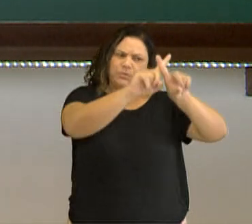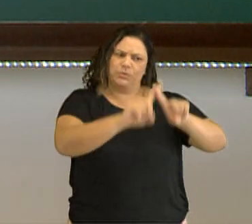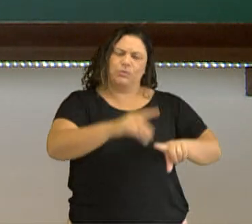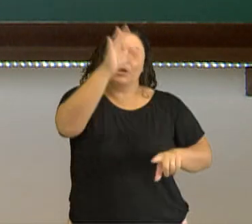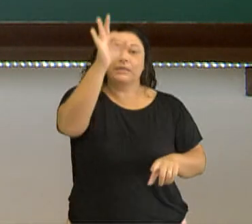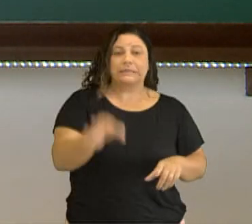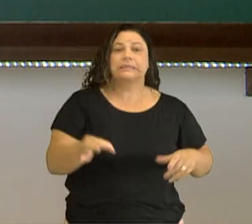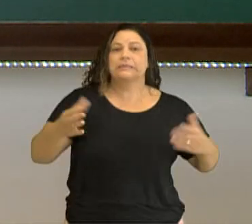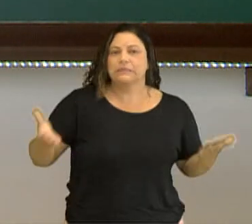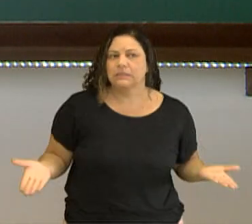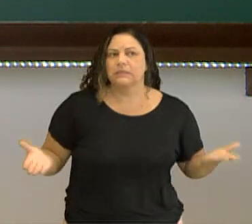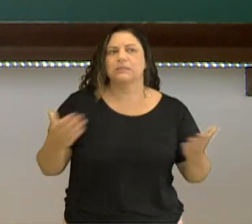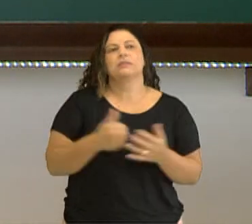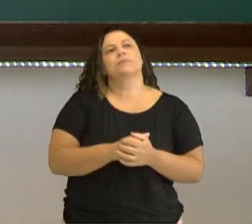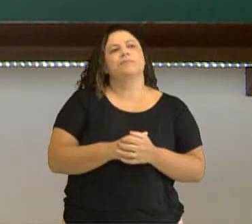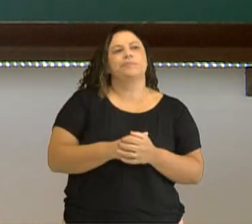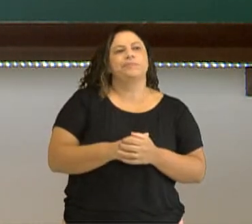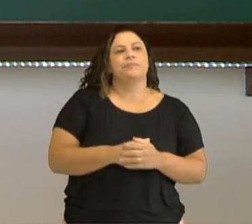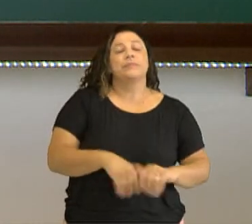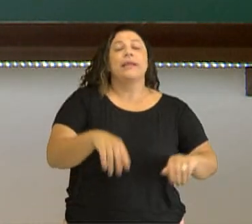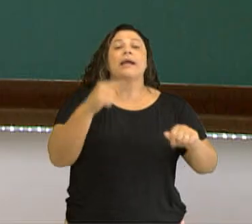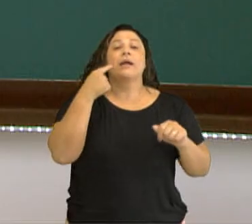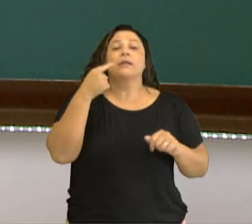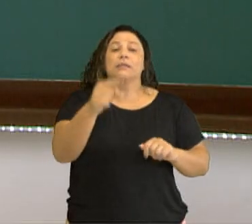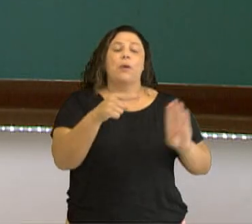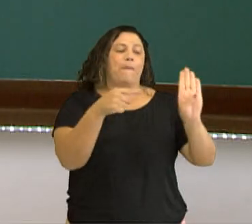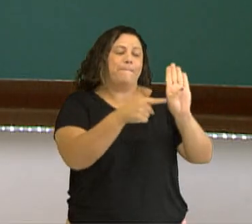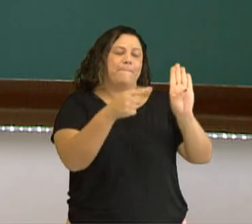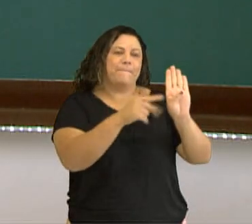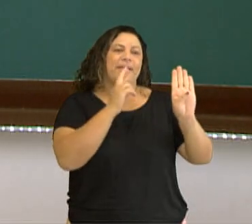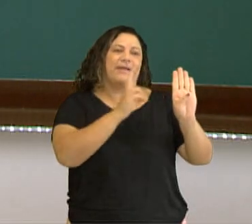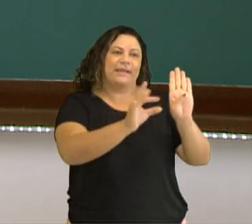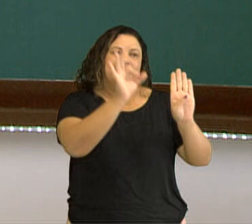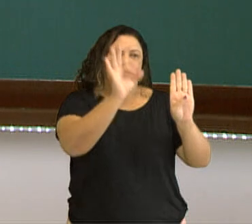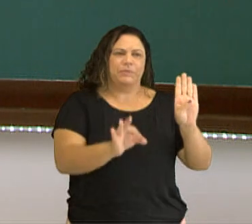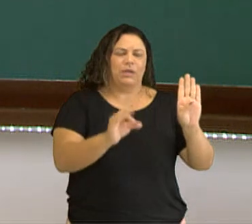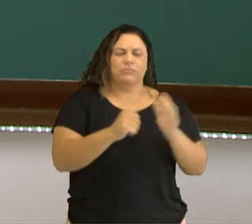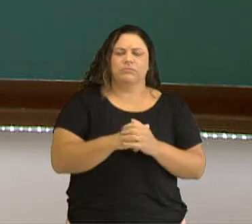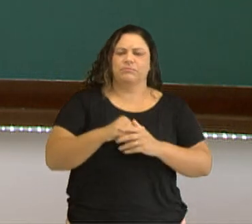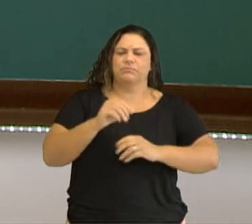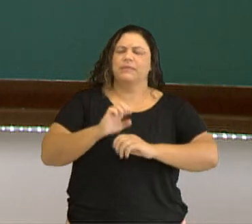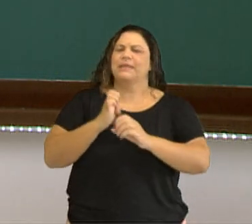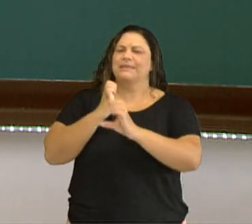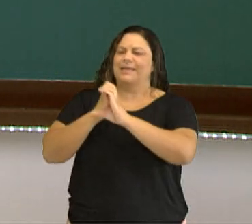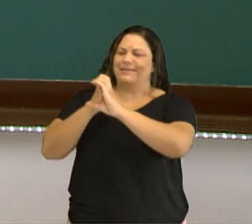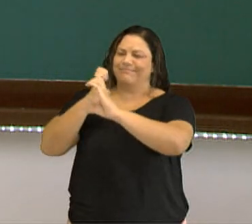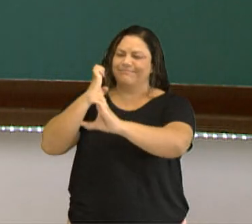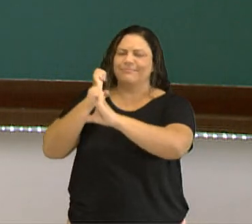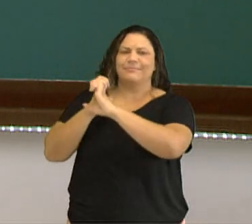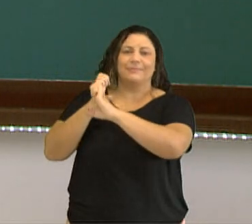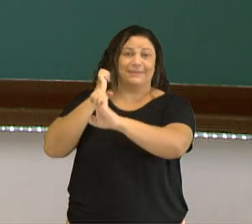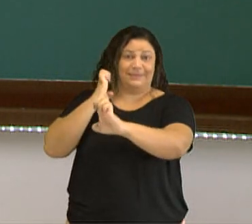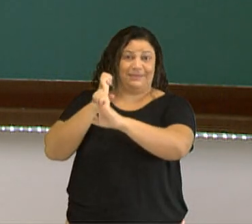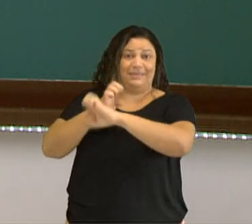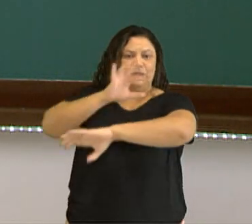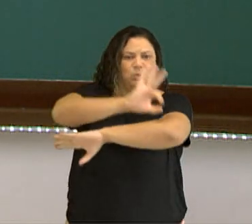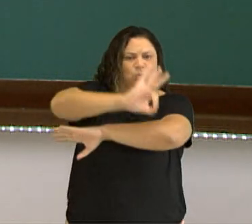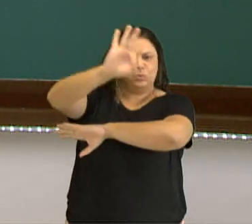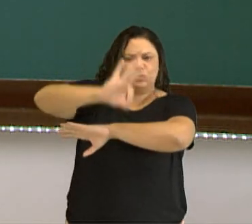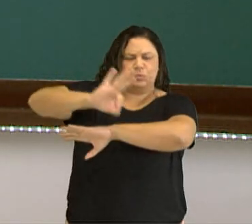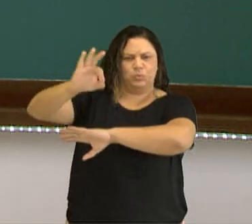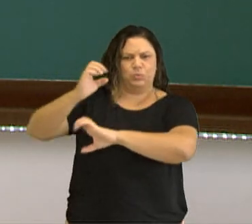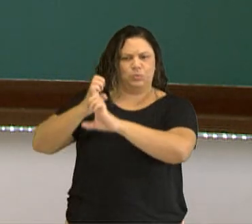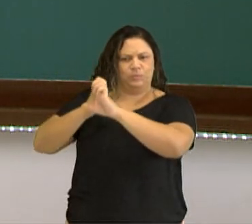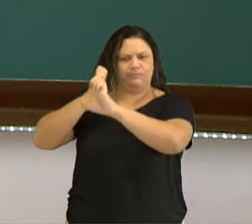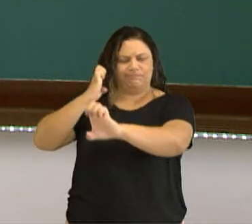alternativa correta? Vamos fazer a correção, né? Eles eram excelentes engenheiros e arquitetos. Nós vimos aí a construção de